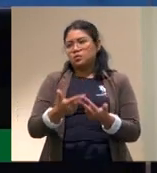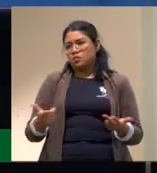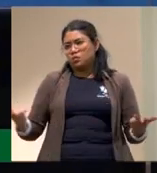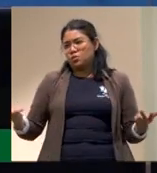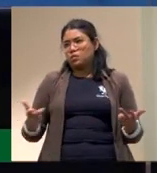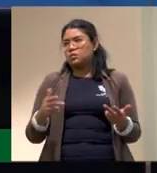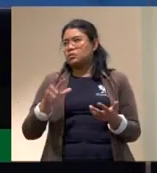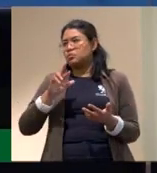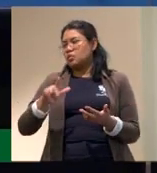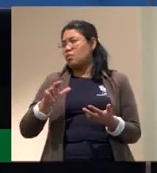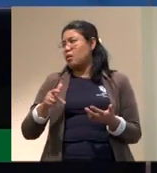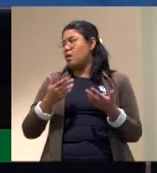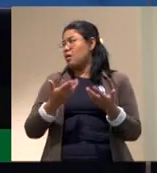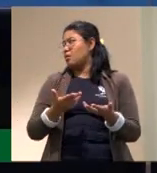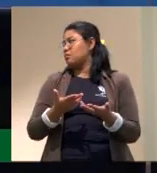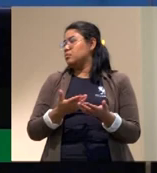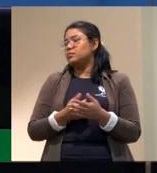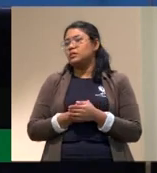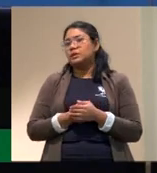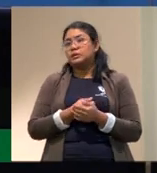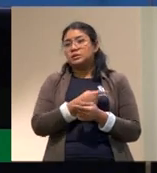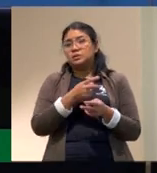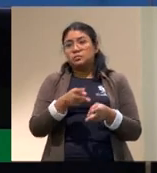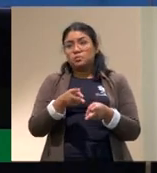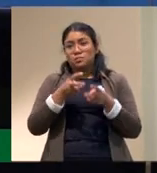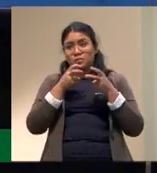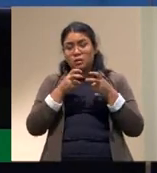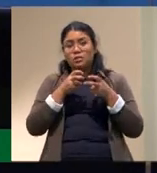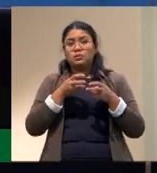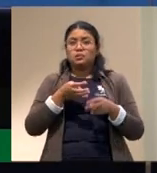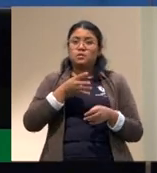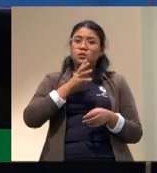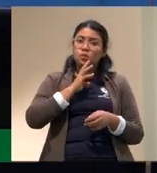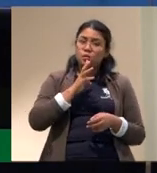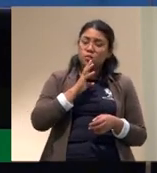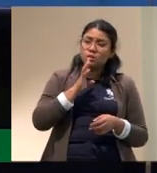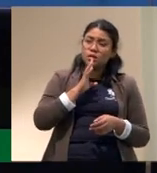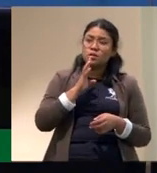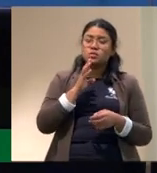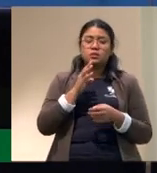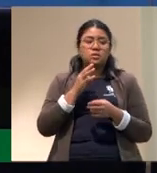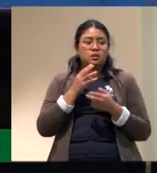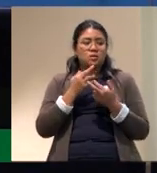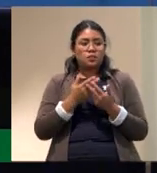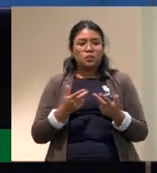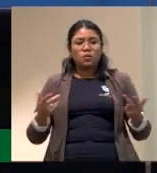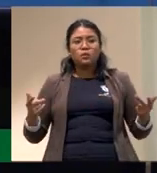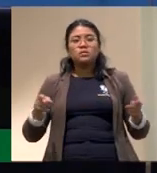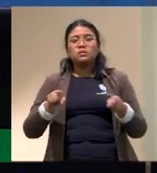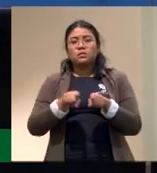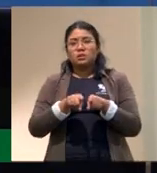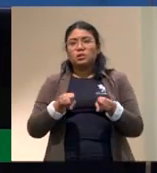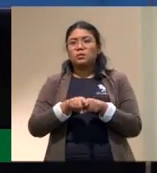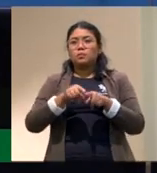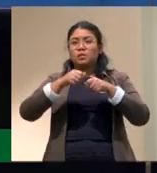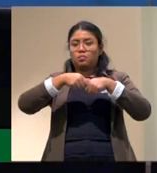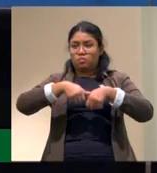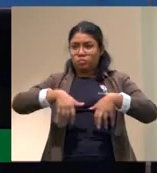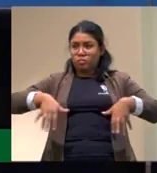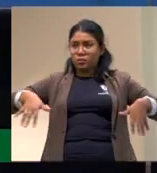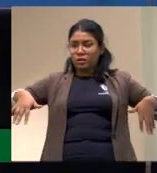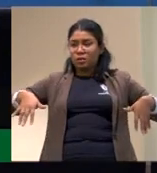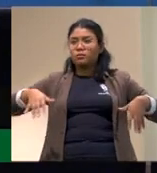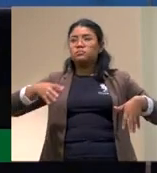nesse sentido. É no sentido de observar, conhecer o que ela conhece para poder ampliar,